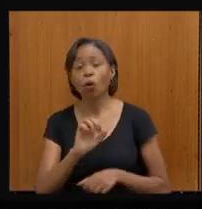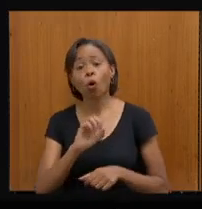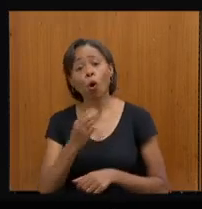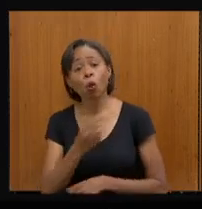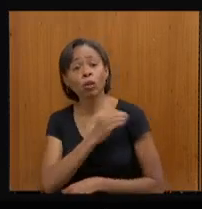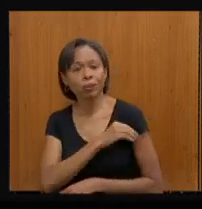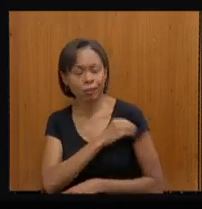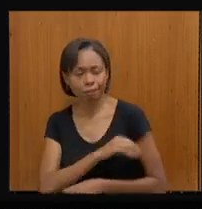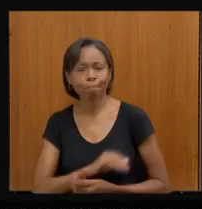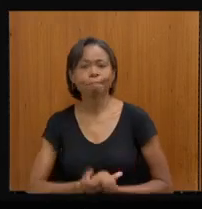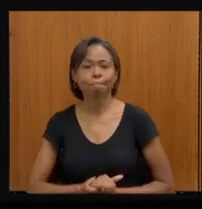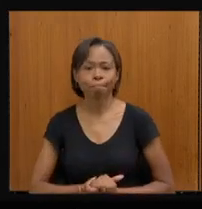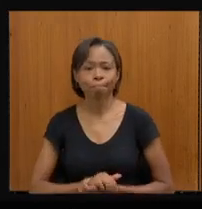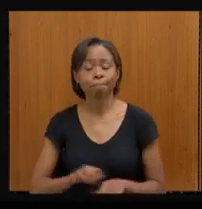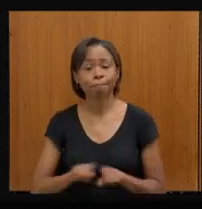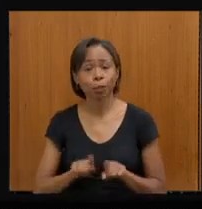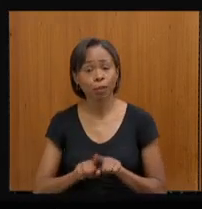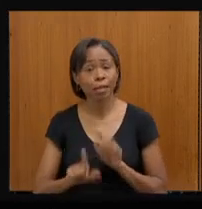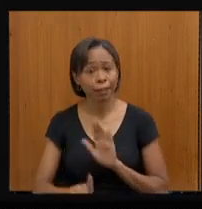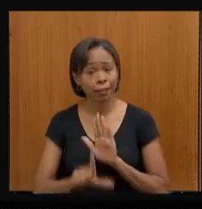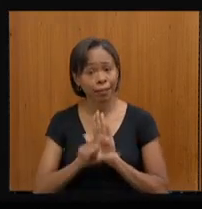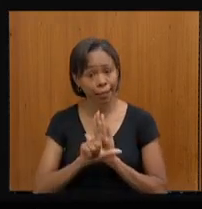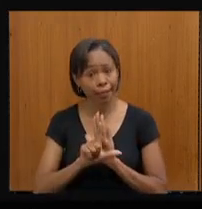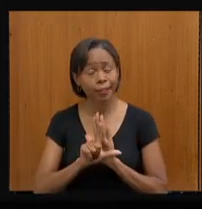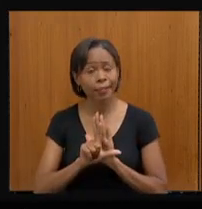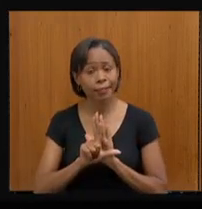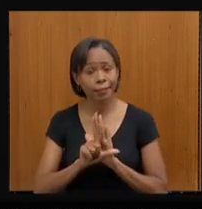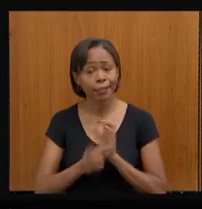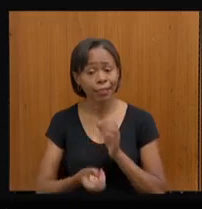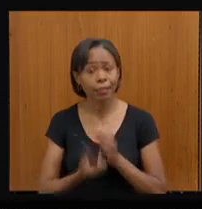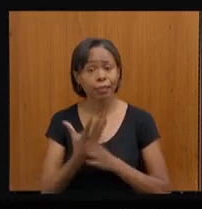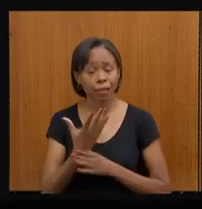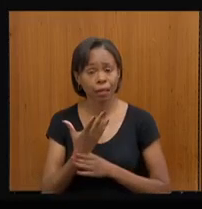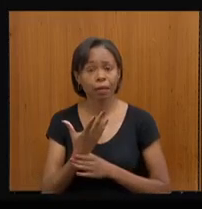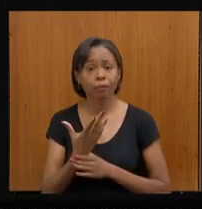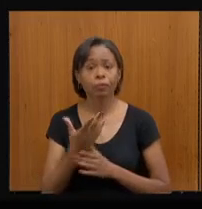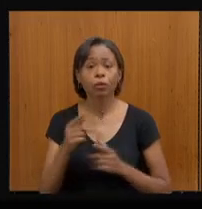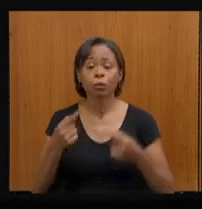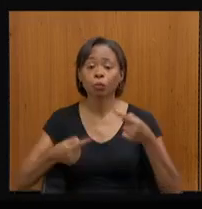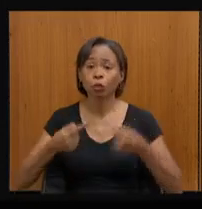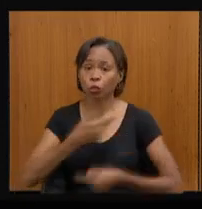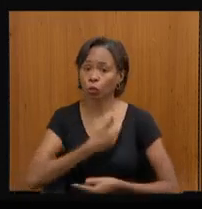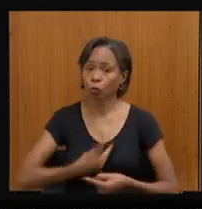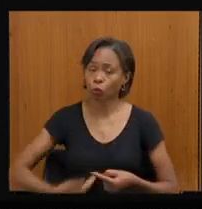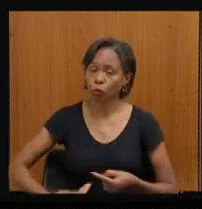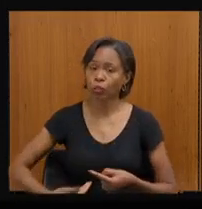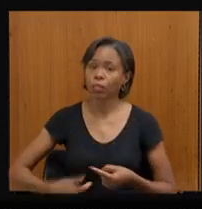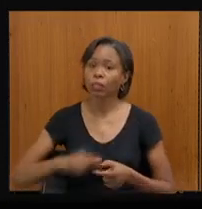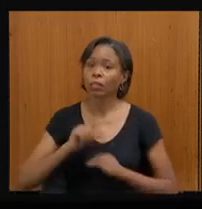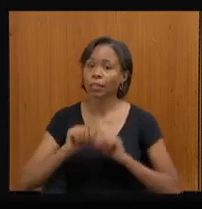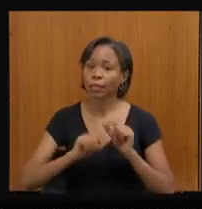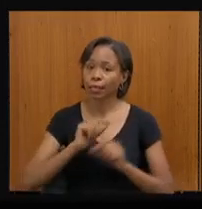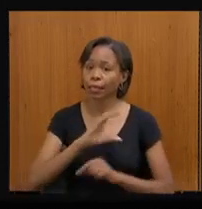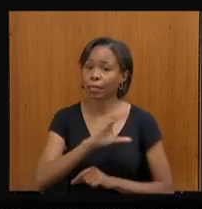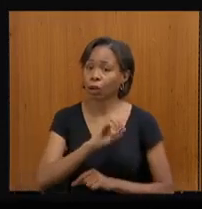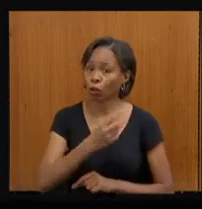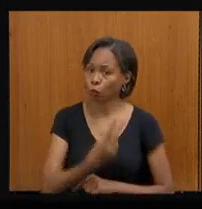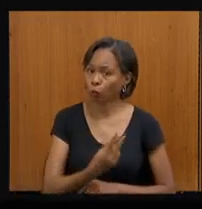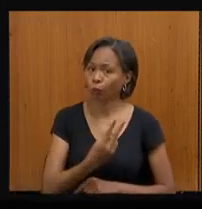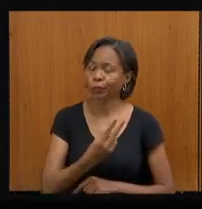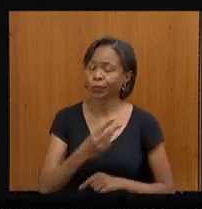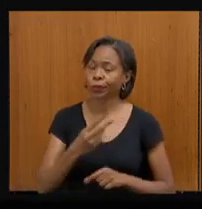leis e políticas públicas de descarbonização do transporte urbano e rodoviário terrestre